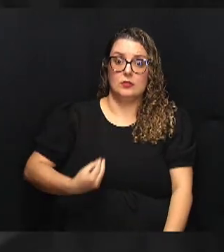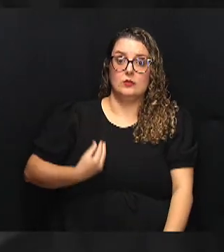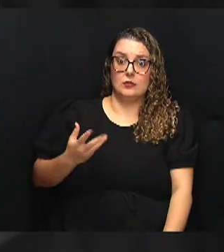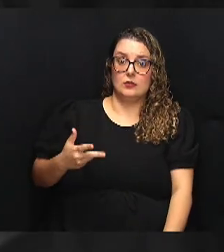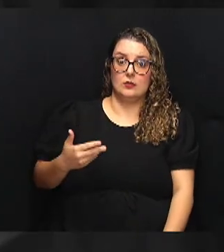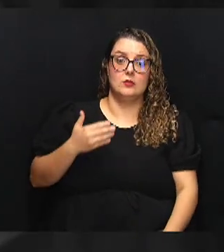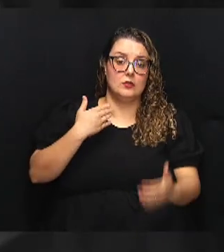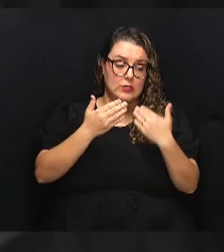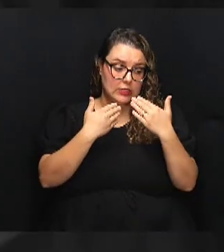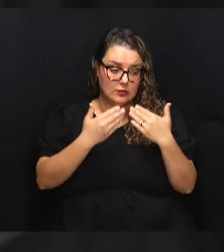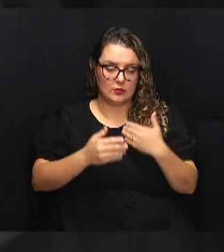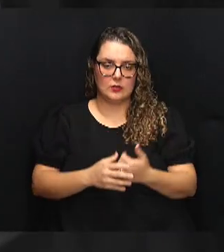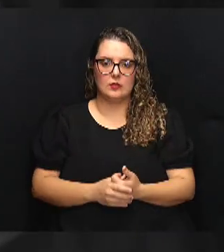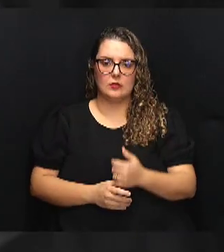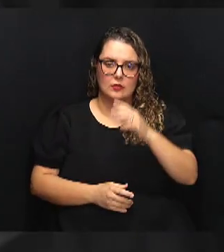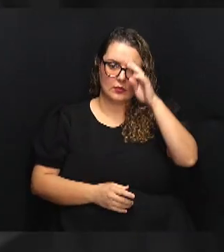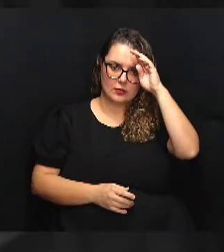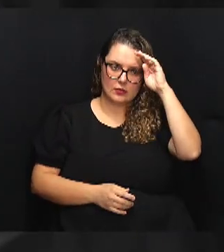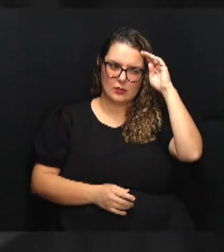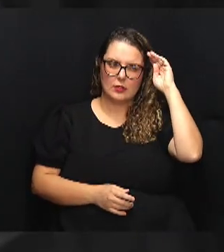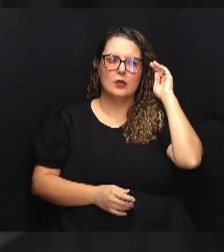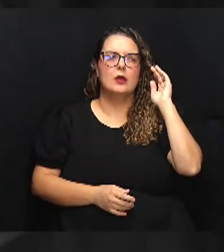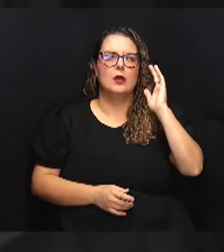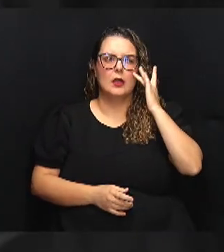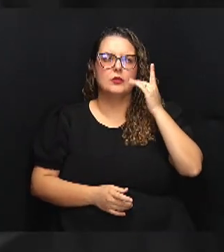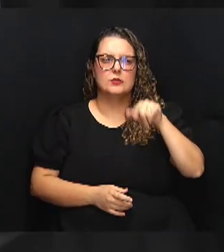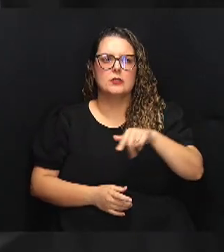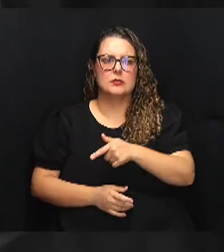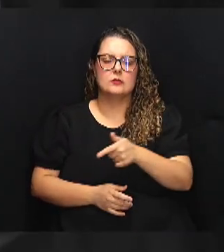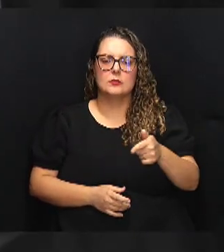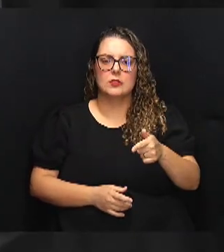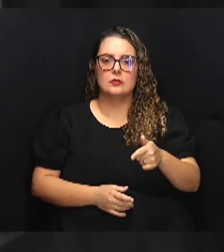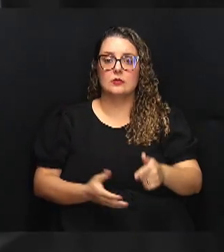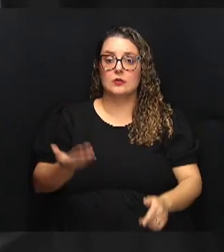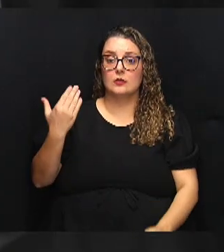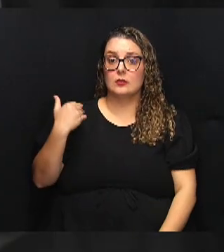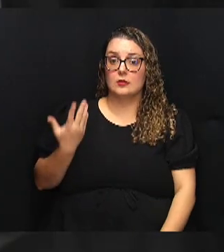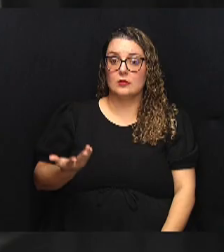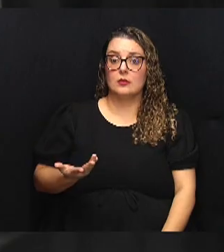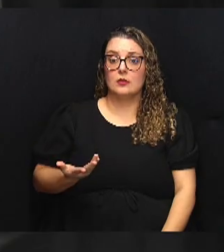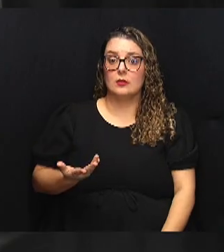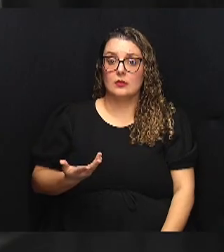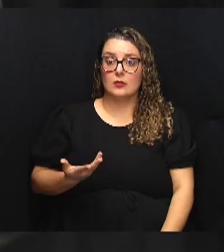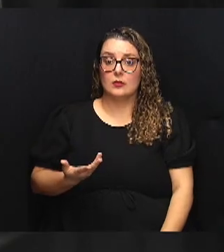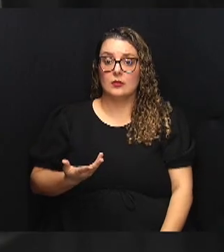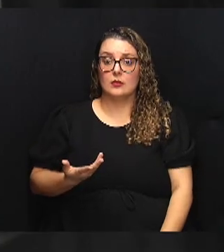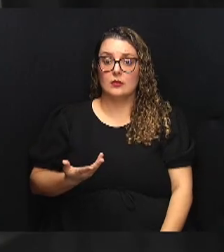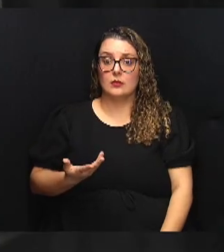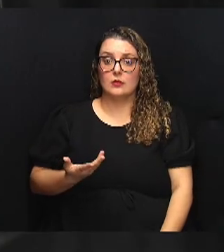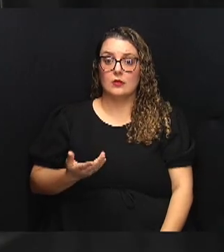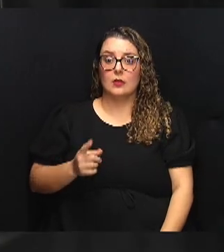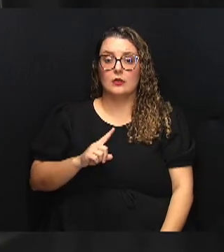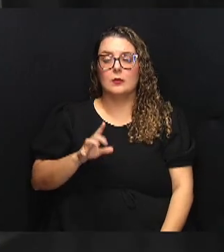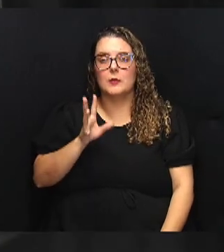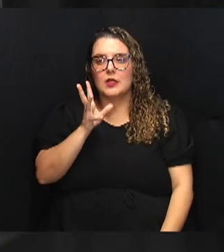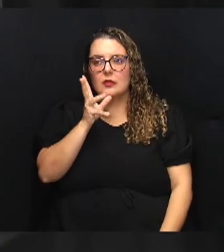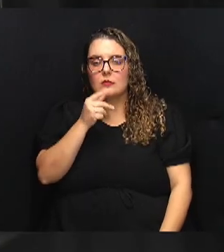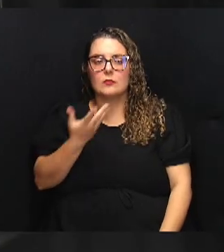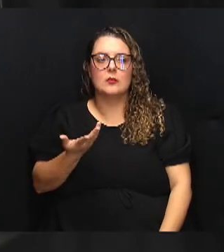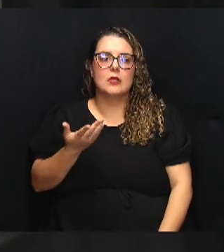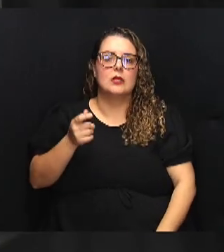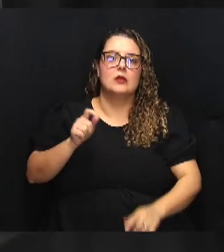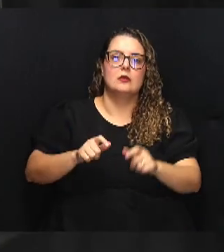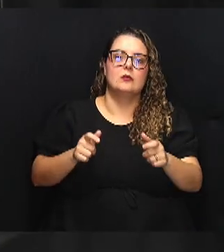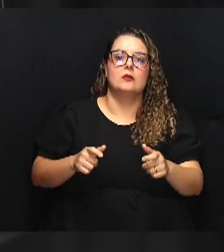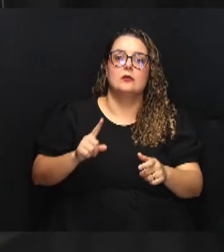estava comentando, acho que essa semana, antigamente era muito mais, não é devagar, mas as pessoas talvez não eram